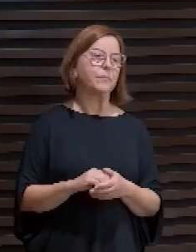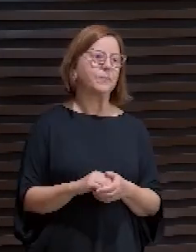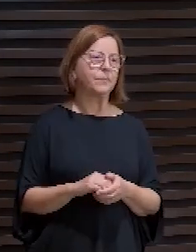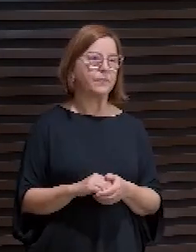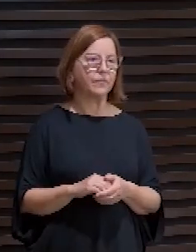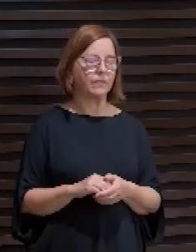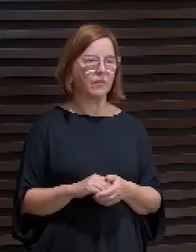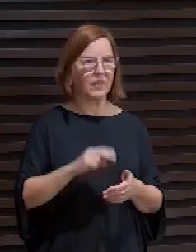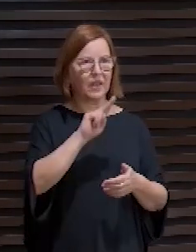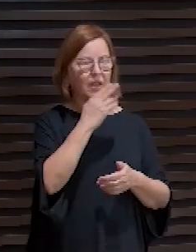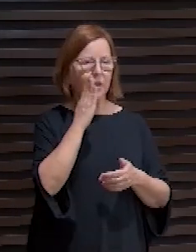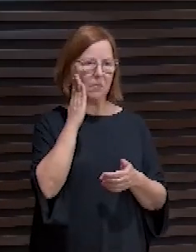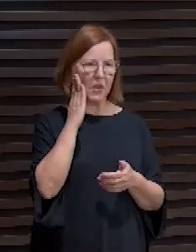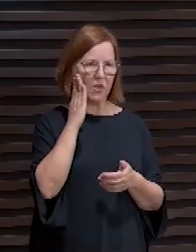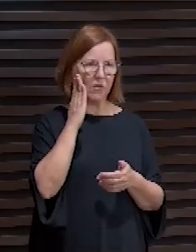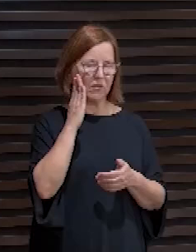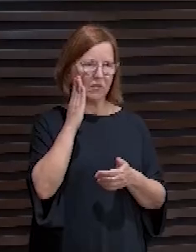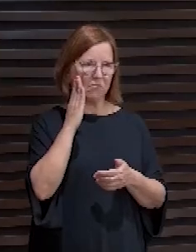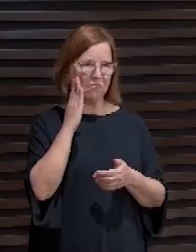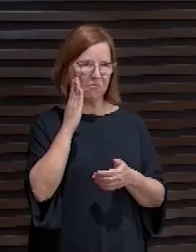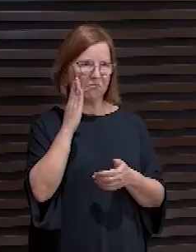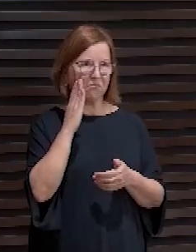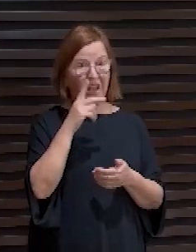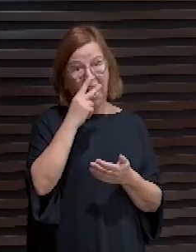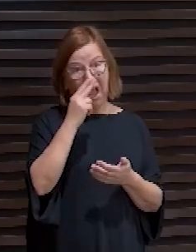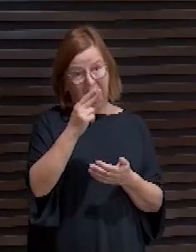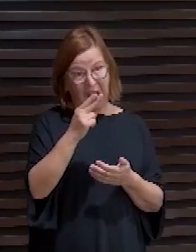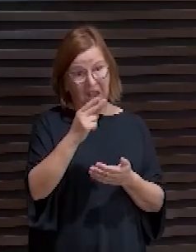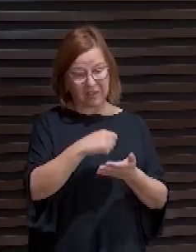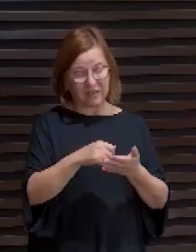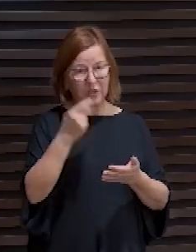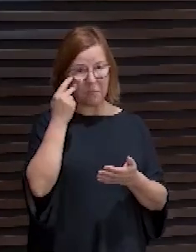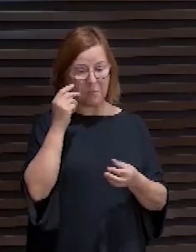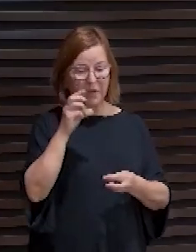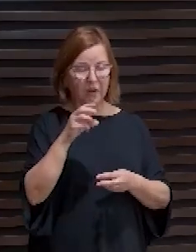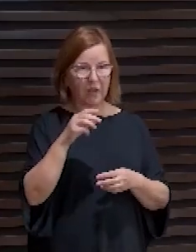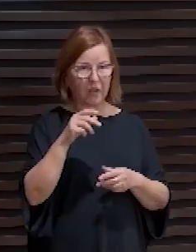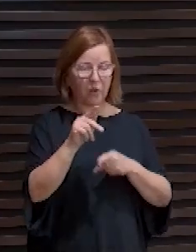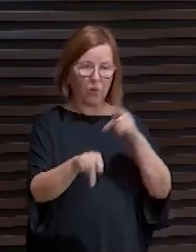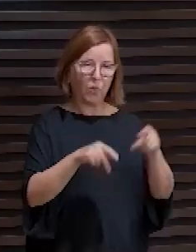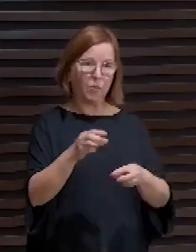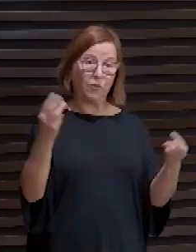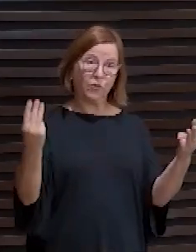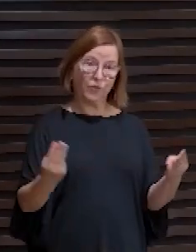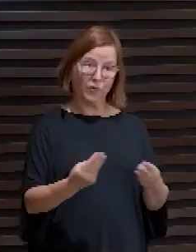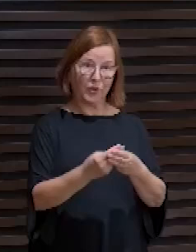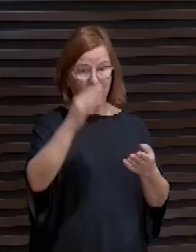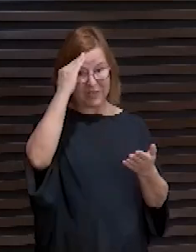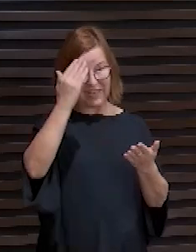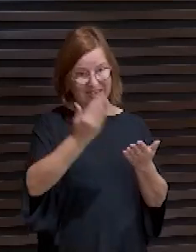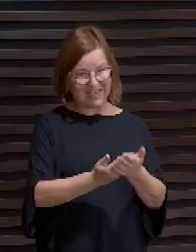Hebreus deve ter sido inicialmente dirigida aos judeus helenistas convertidos ao